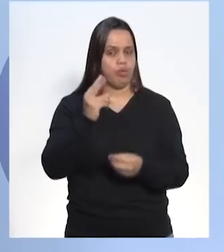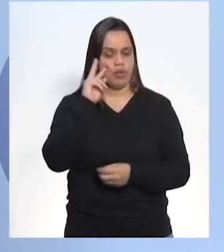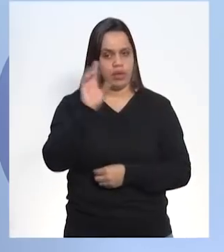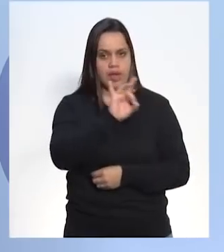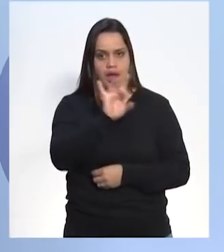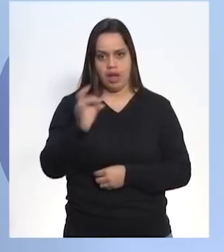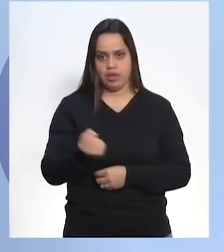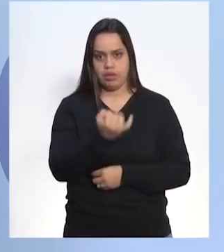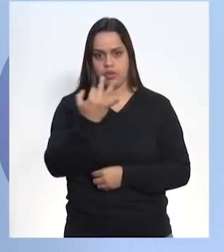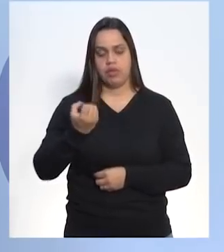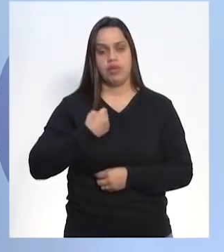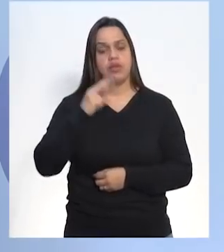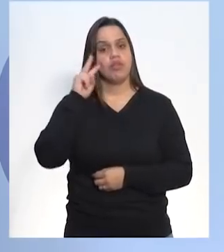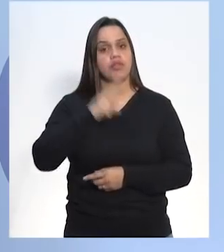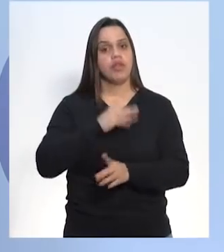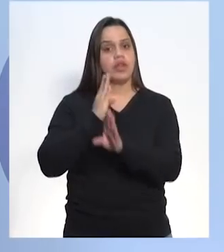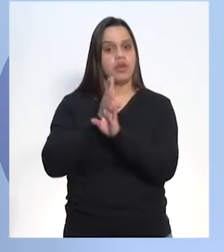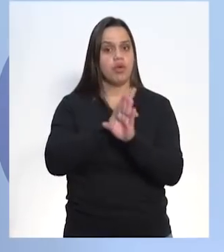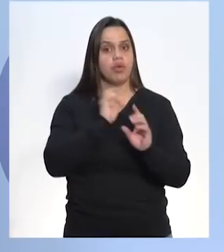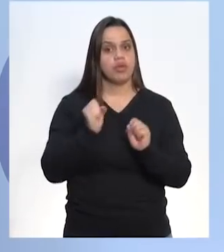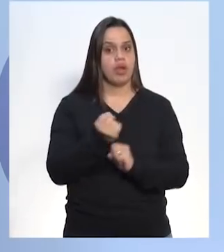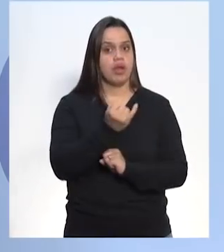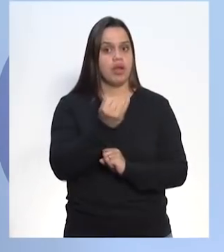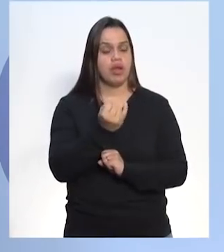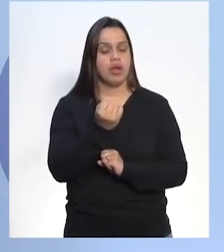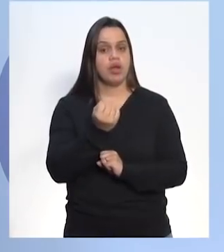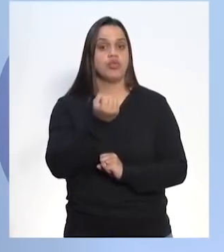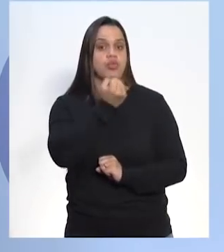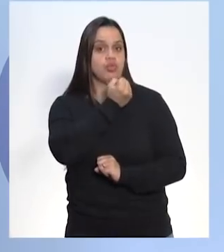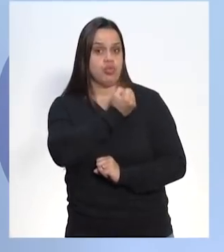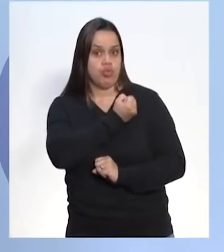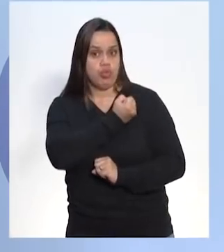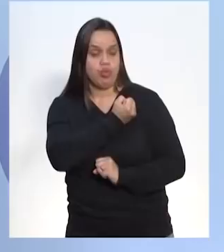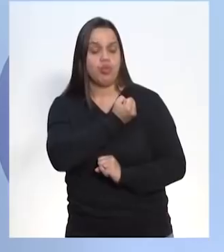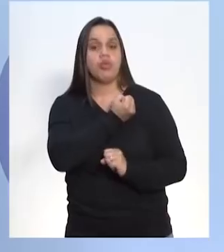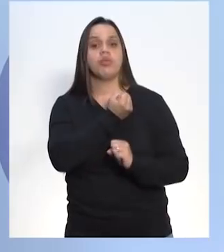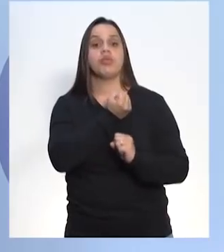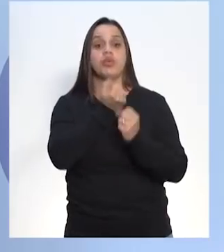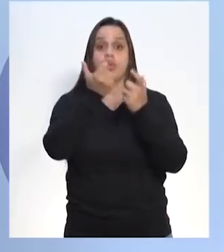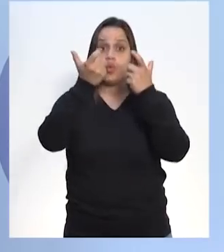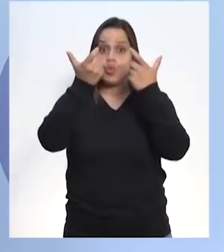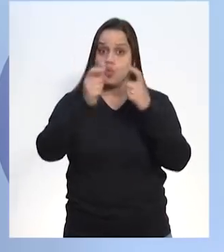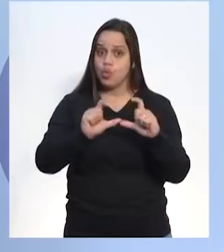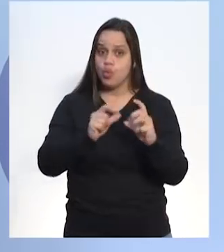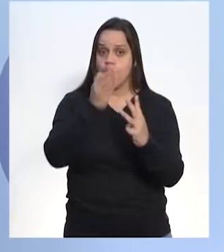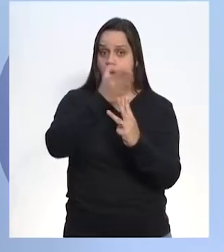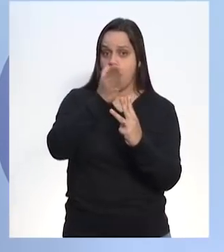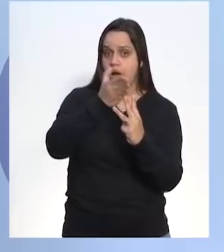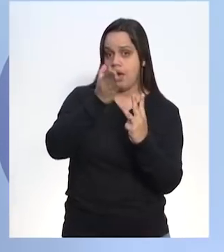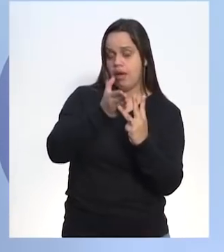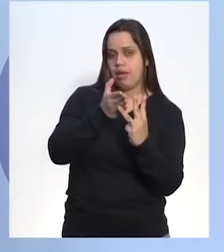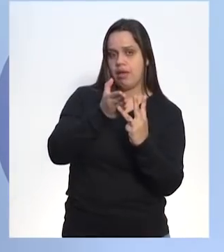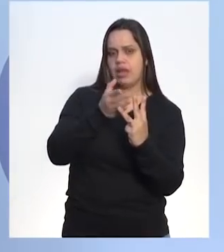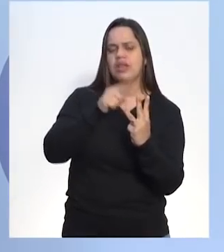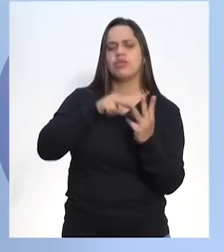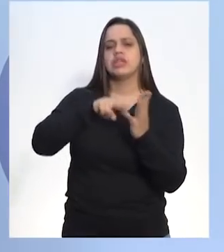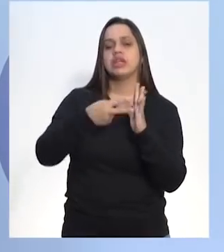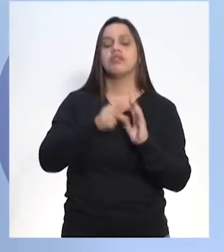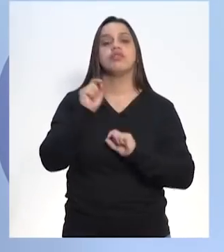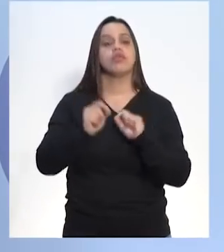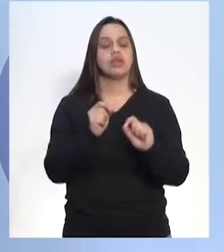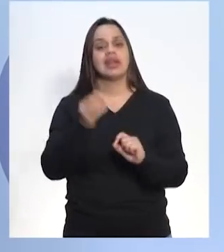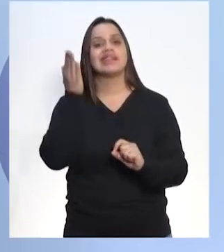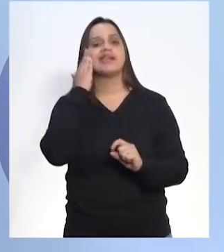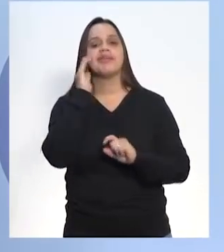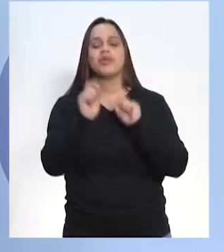e fazer a identificação do algarismo pela posição que ele ocupa e assim sabendo então qual